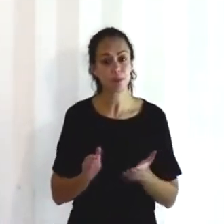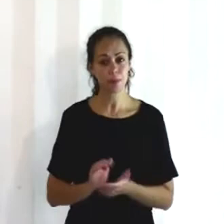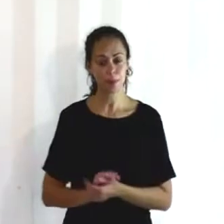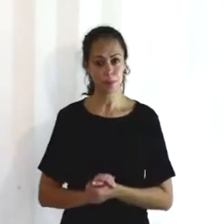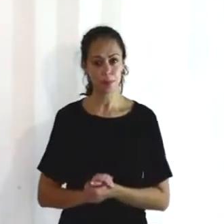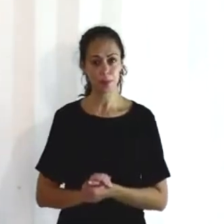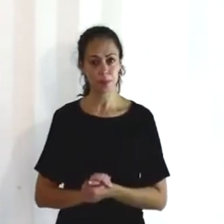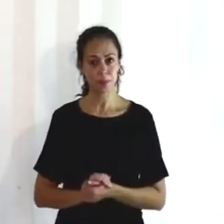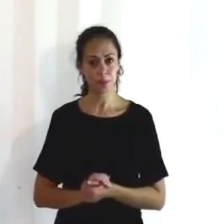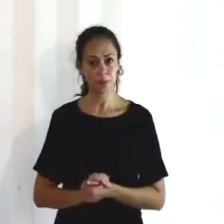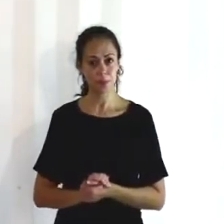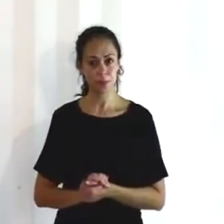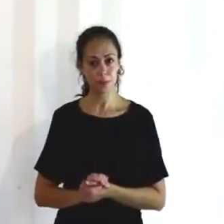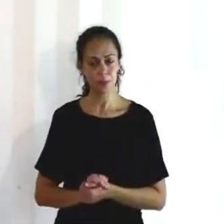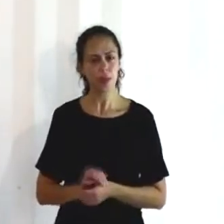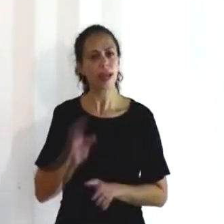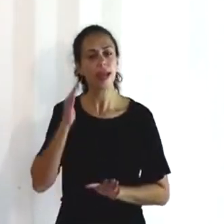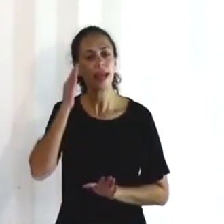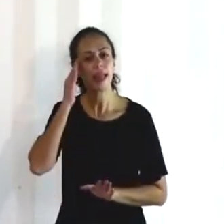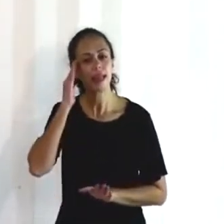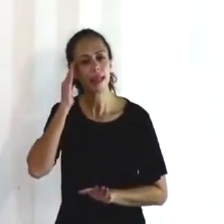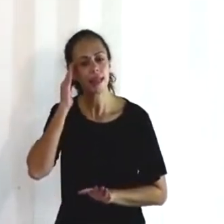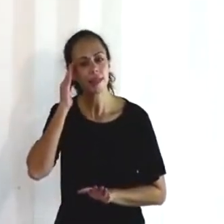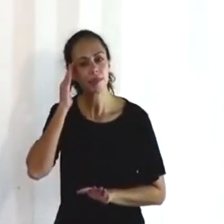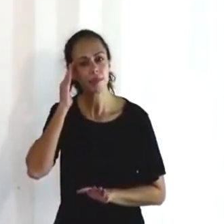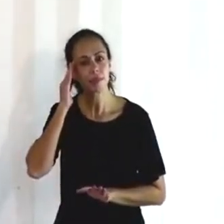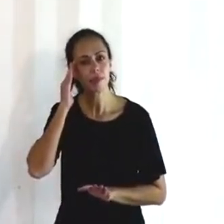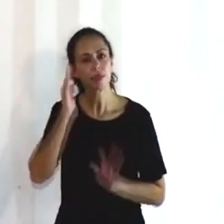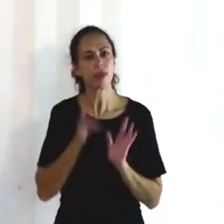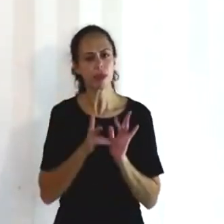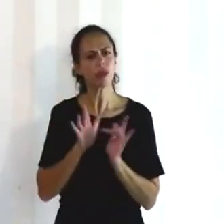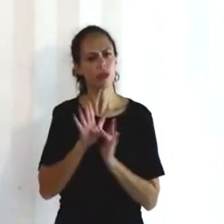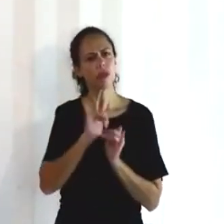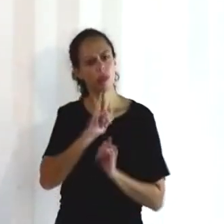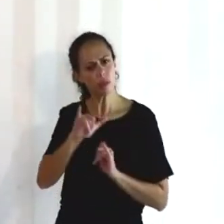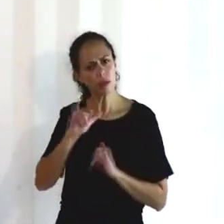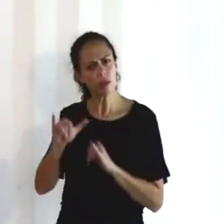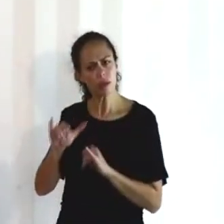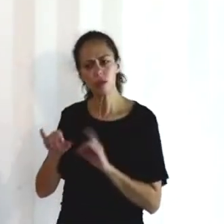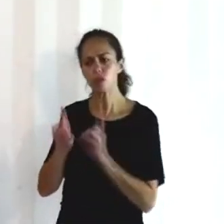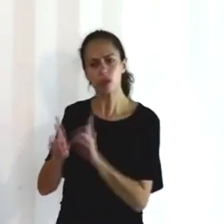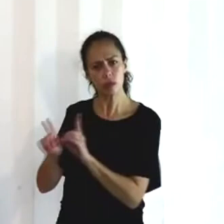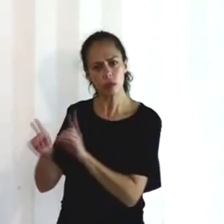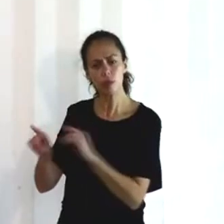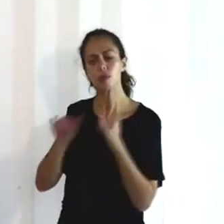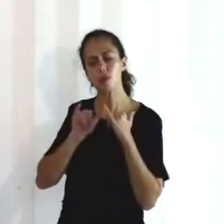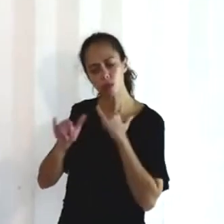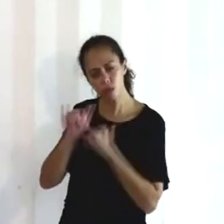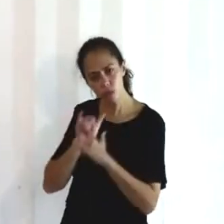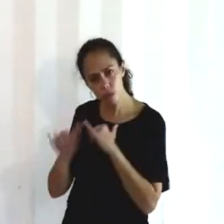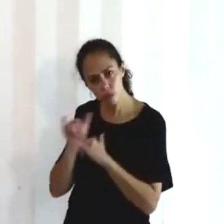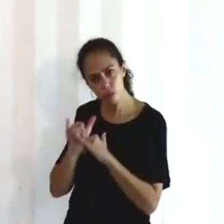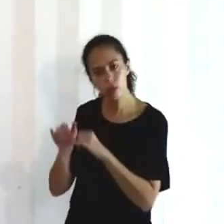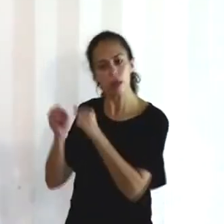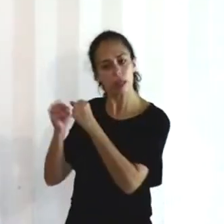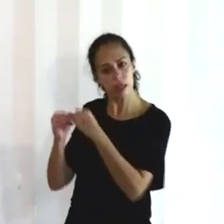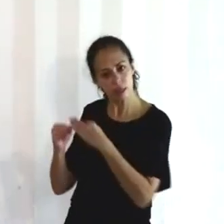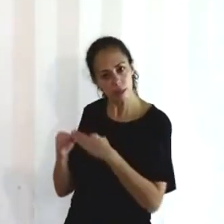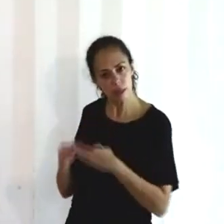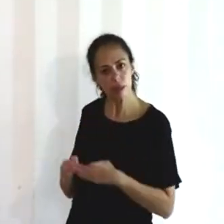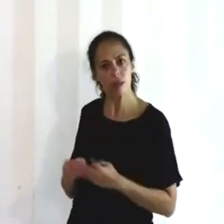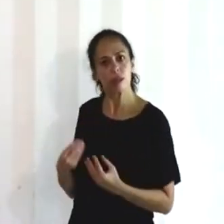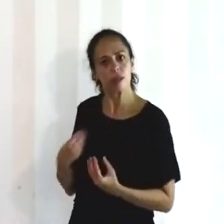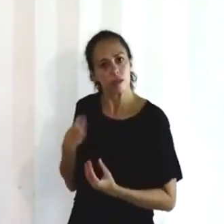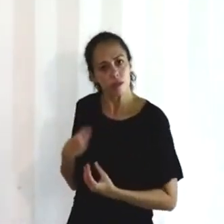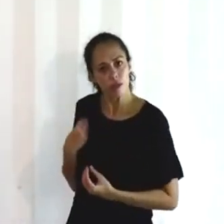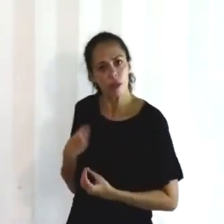que se nós compreendermos hoje, a nossa vida fica melhor diante de Deus, e certamente